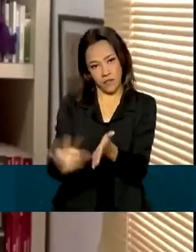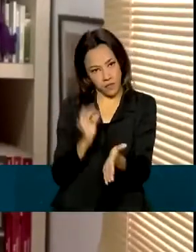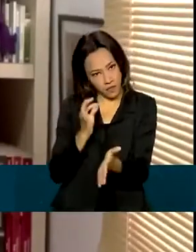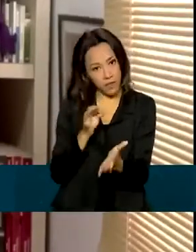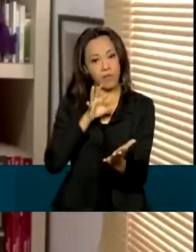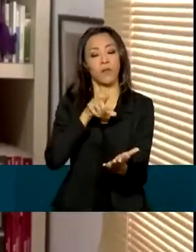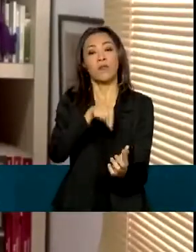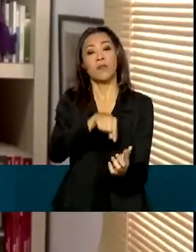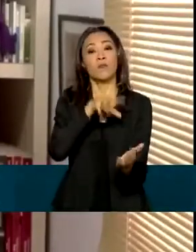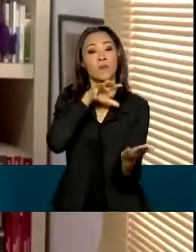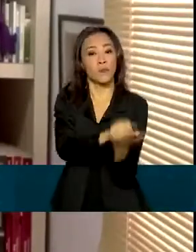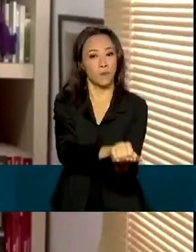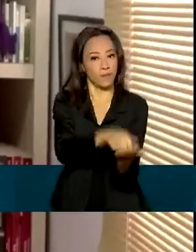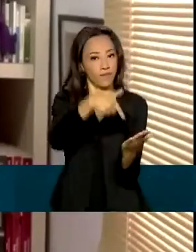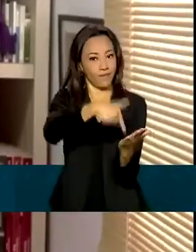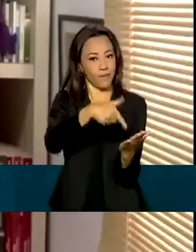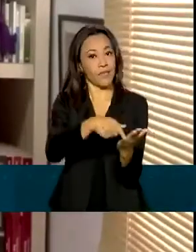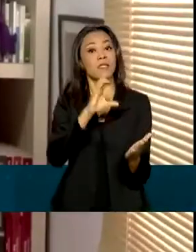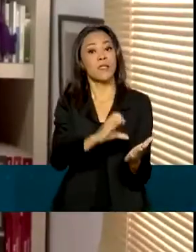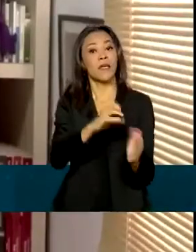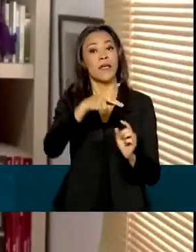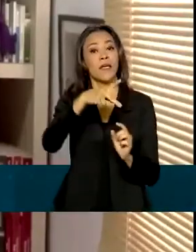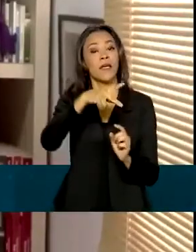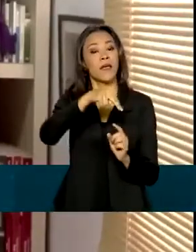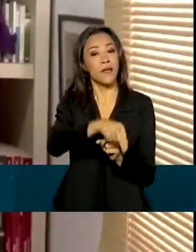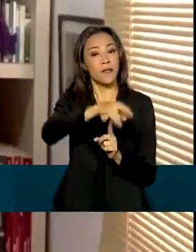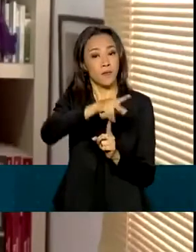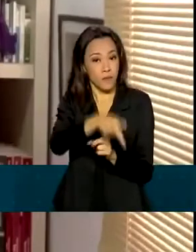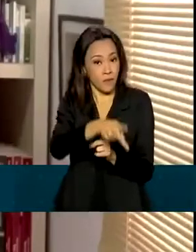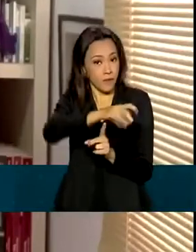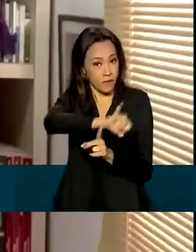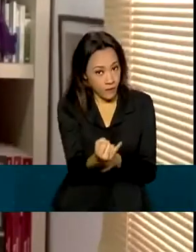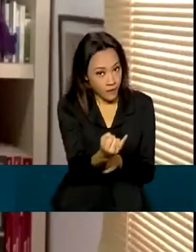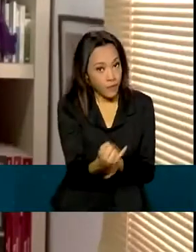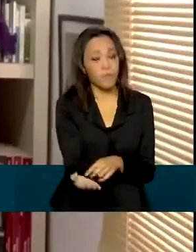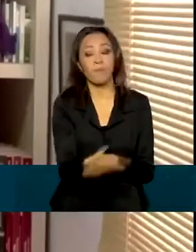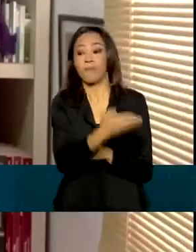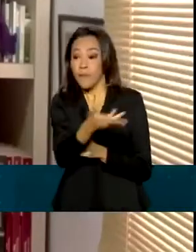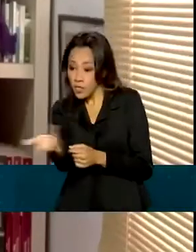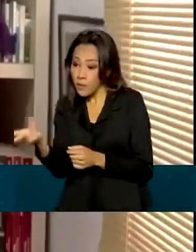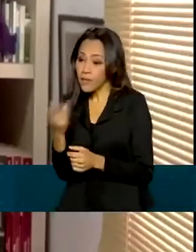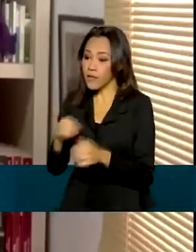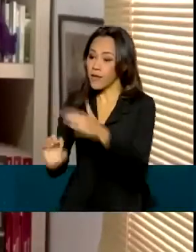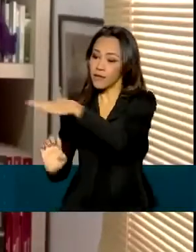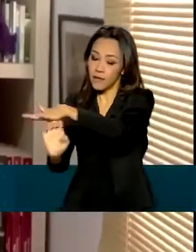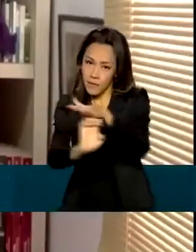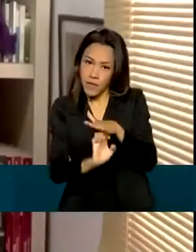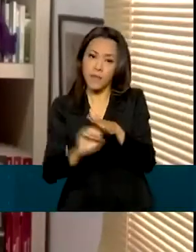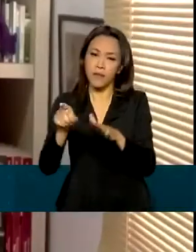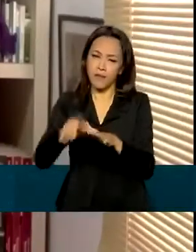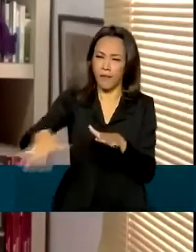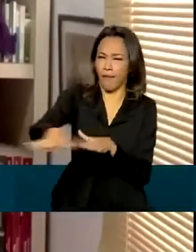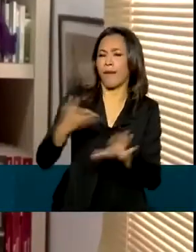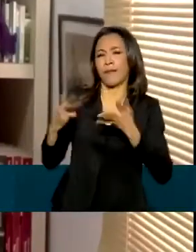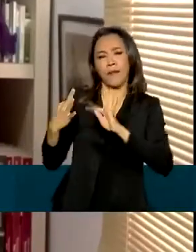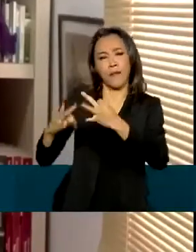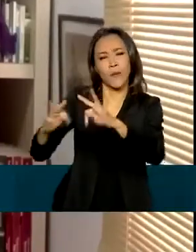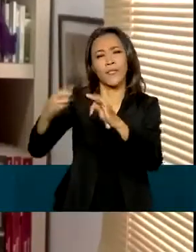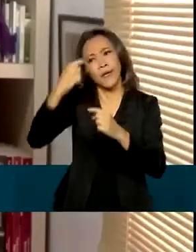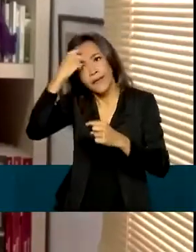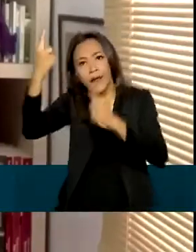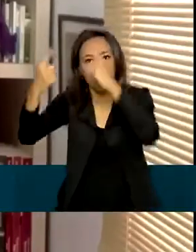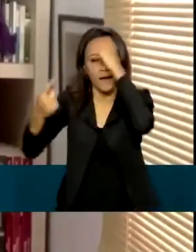da pessoa jurídica o CNPJ Geralmente as startups atuam na área da tecnologia e trabalham com uma